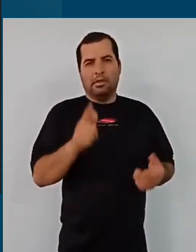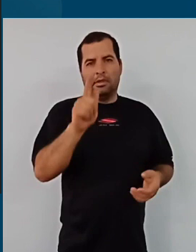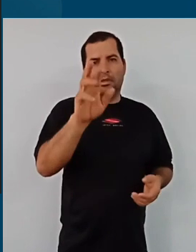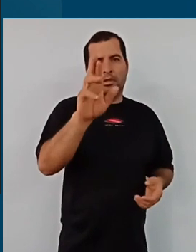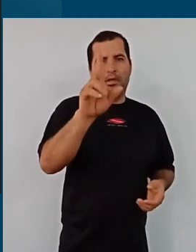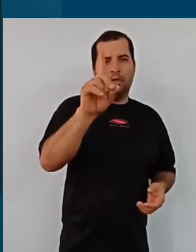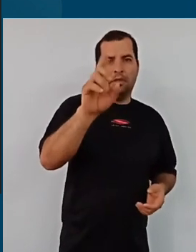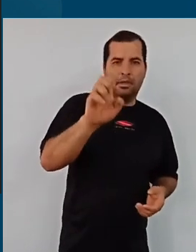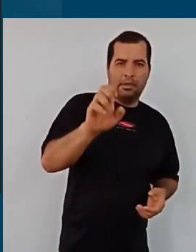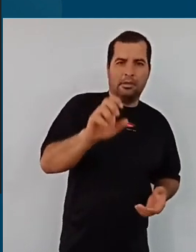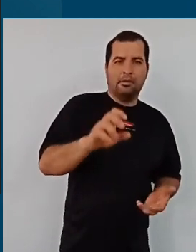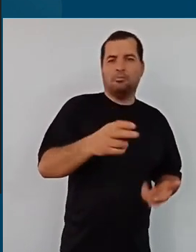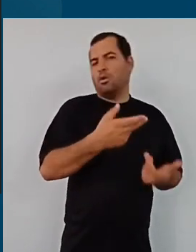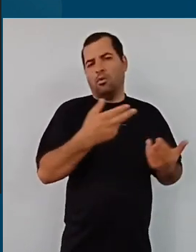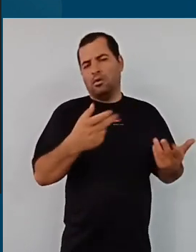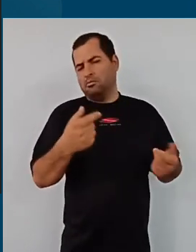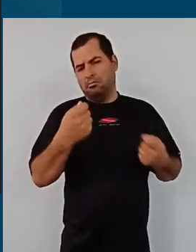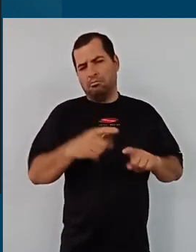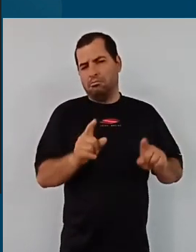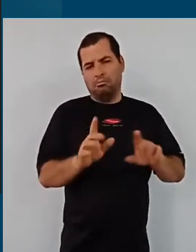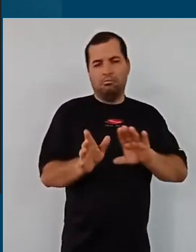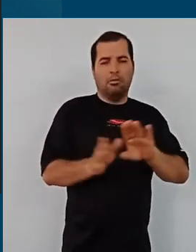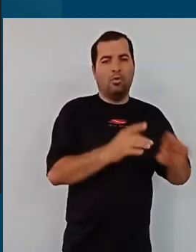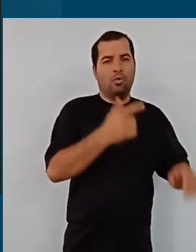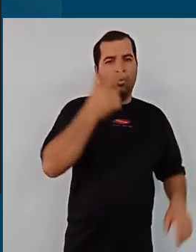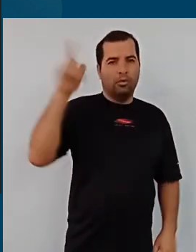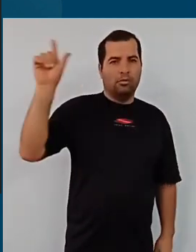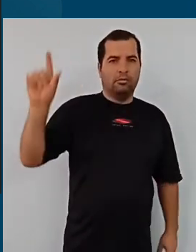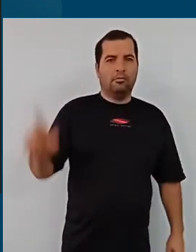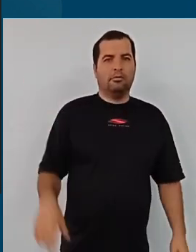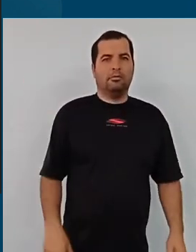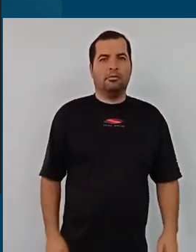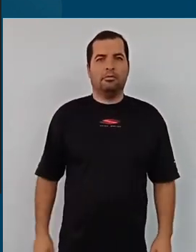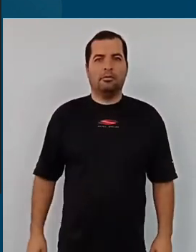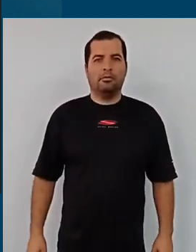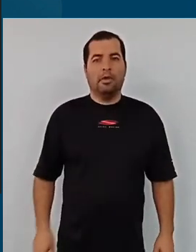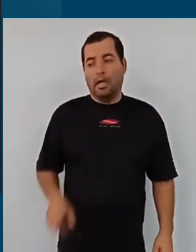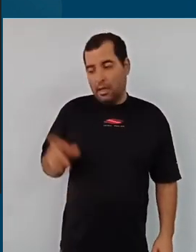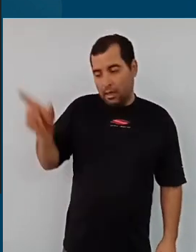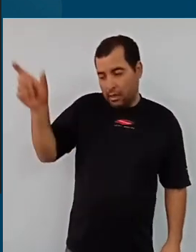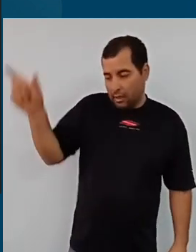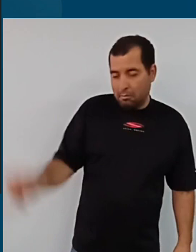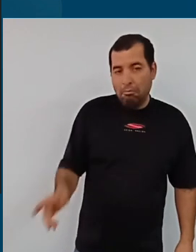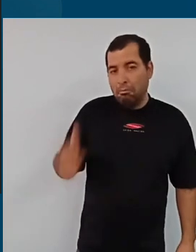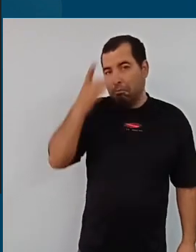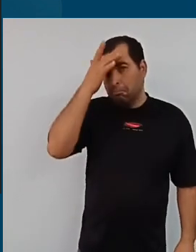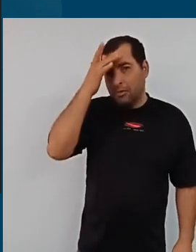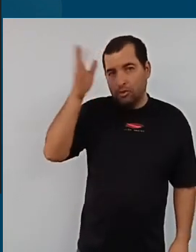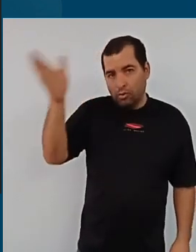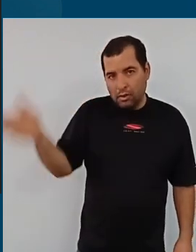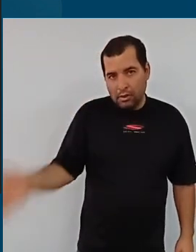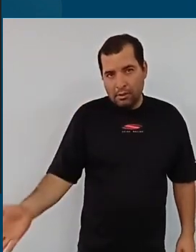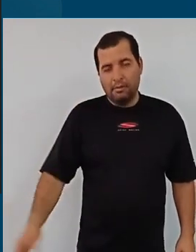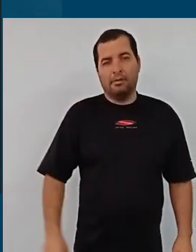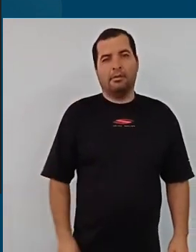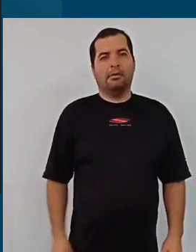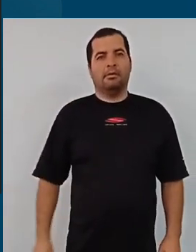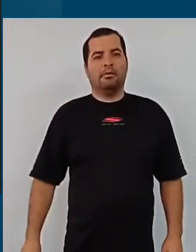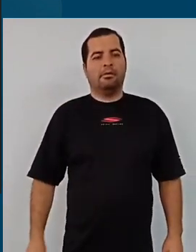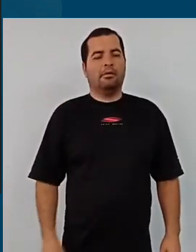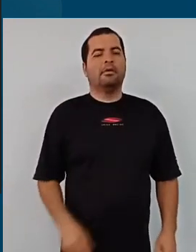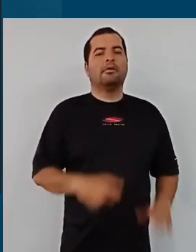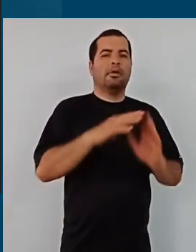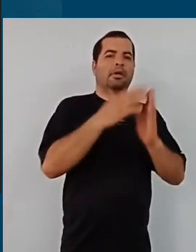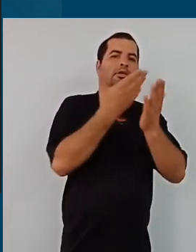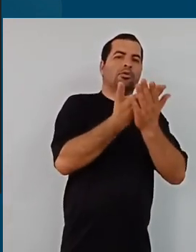curriculares, não são os componentes, não são as áreas, nada disso. É ele. A escola assume